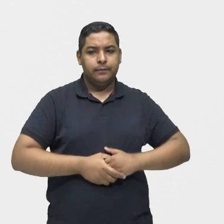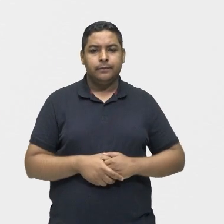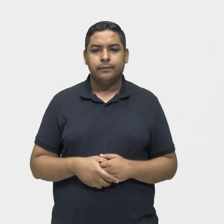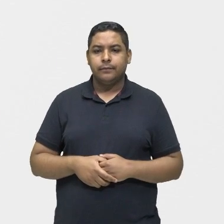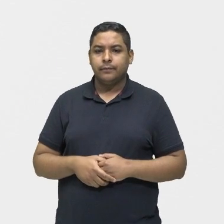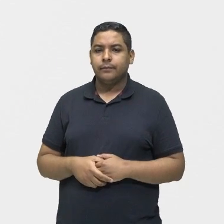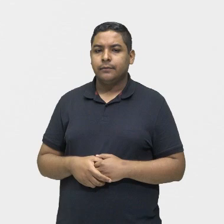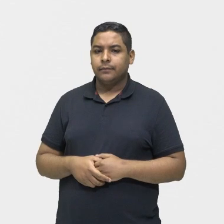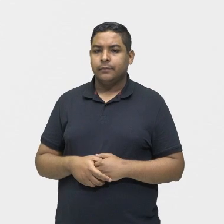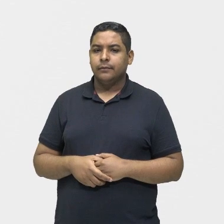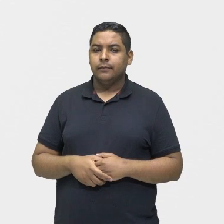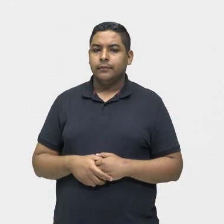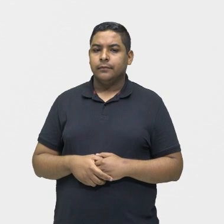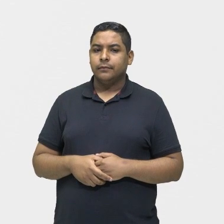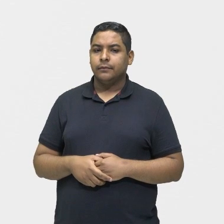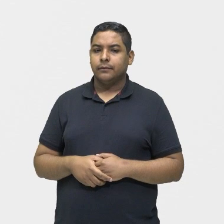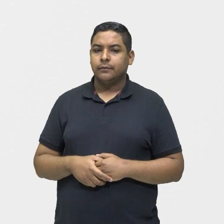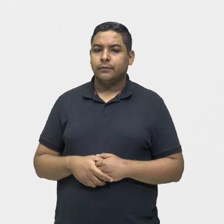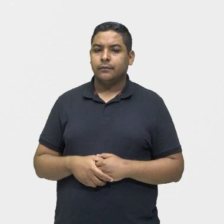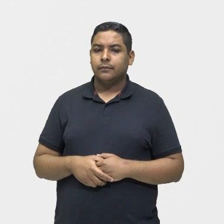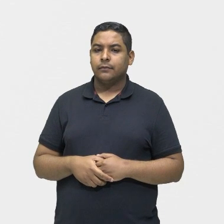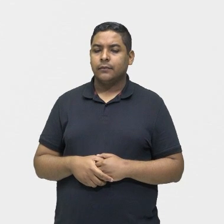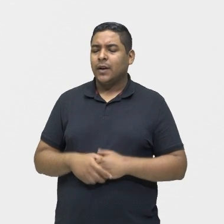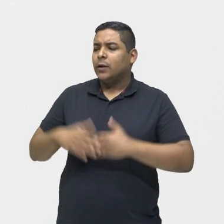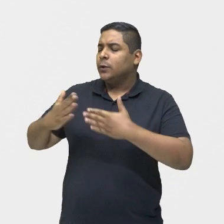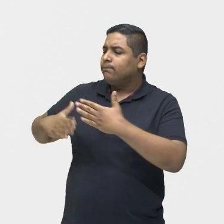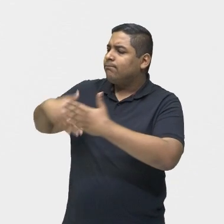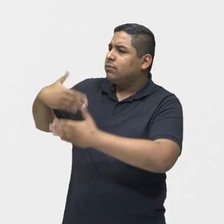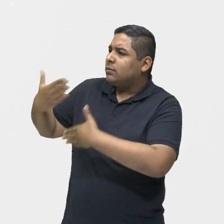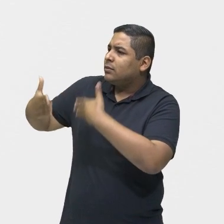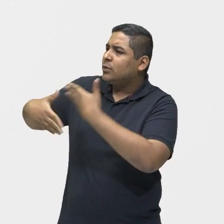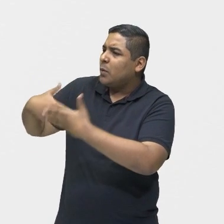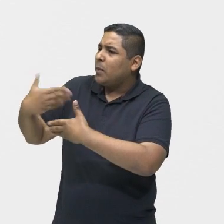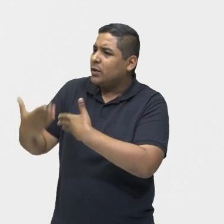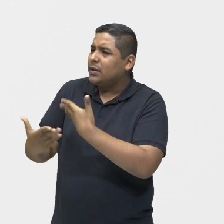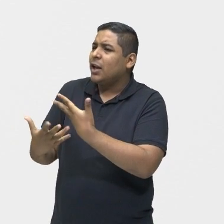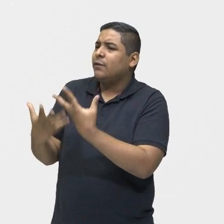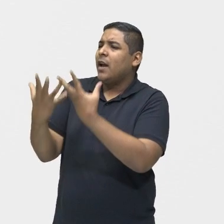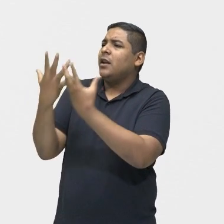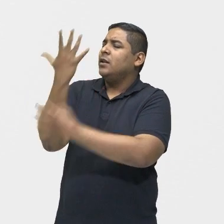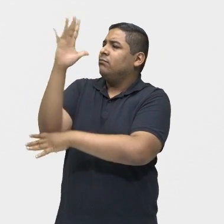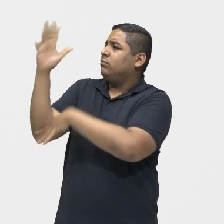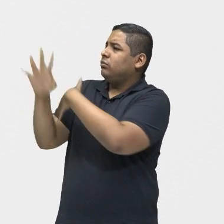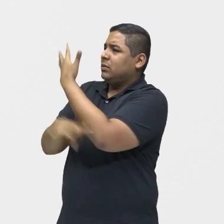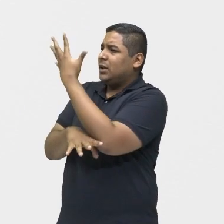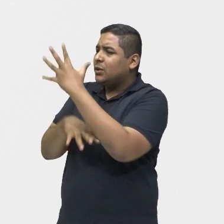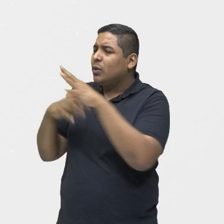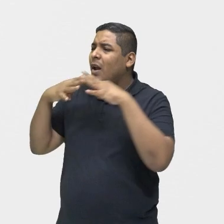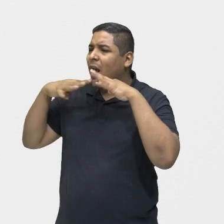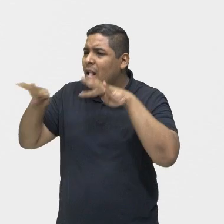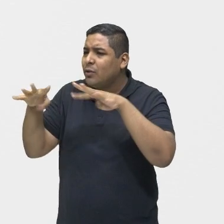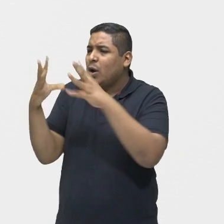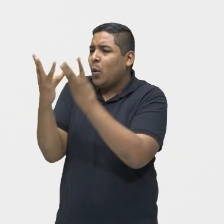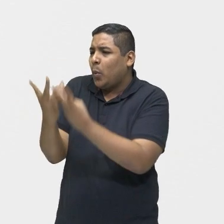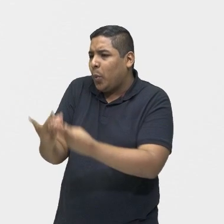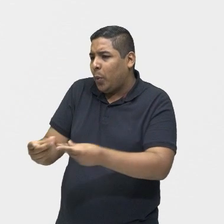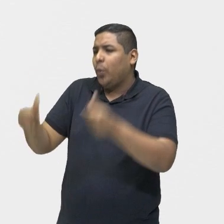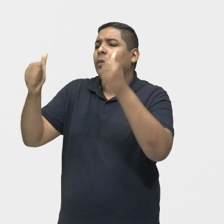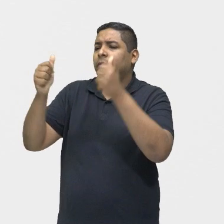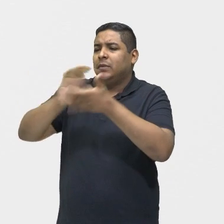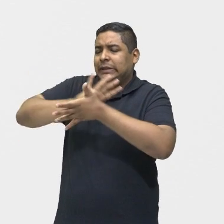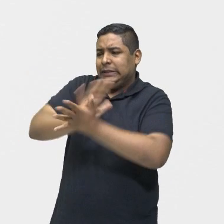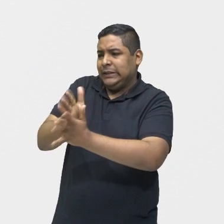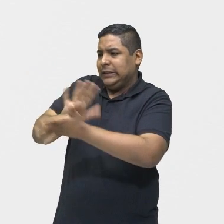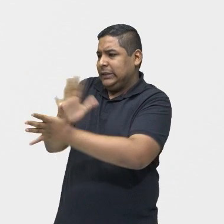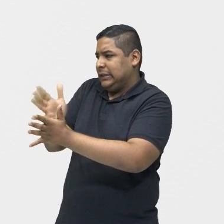All this process destroys the environment. Todo esse processo destrói o meio ambiente. And consumes a lot of energy. Todo esse